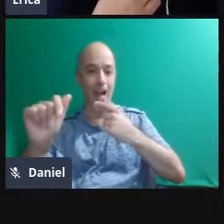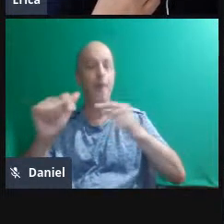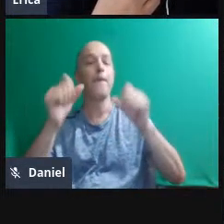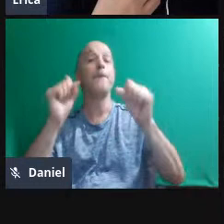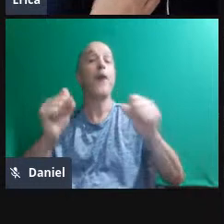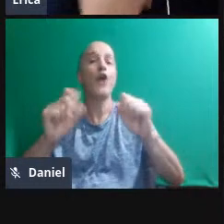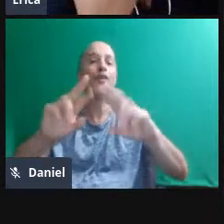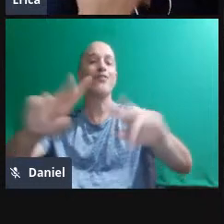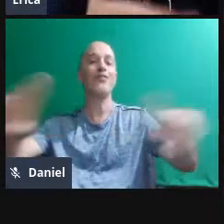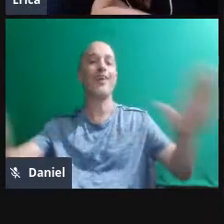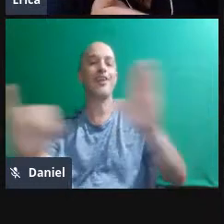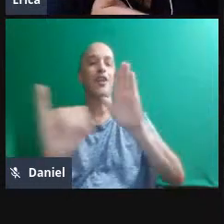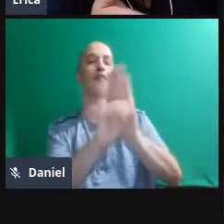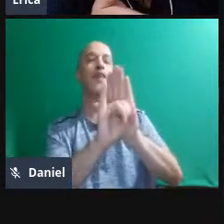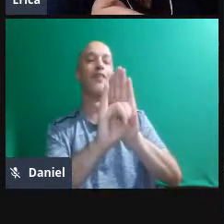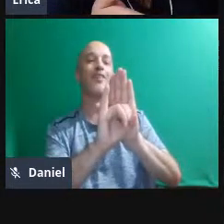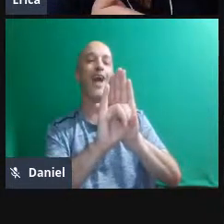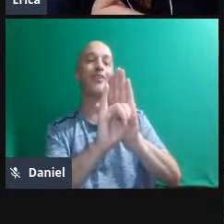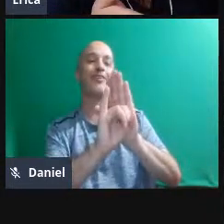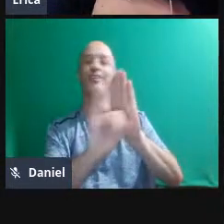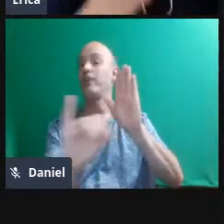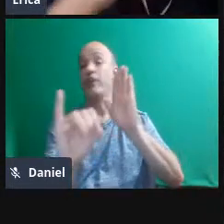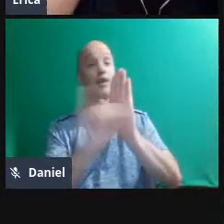Ó. DA.